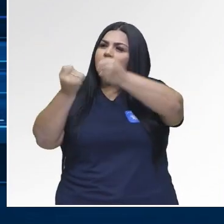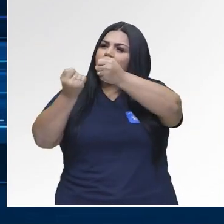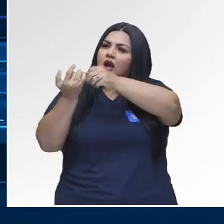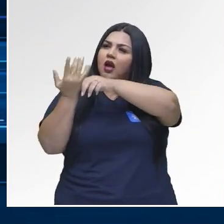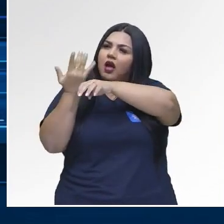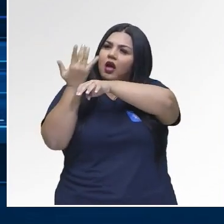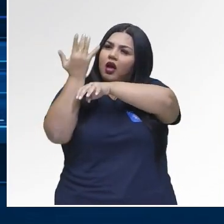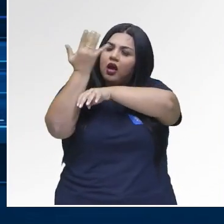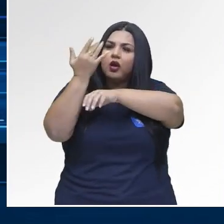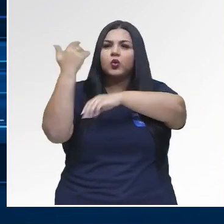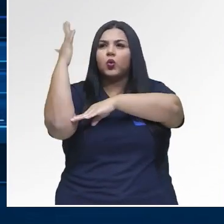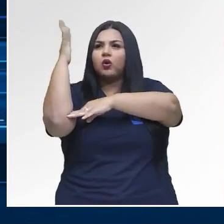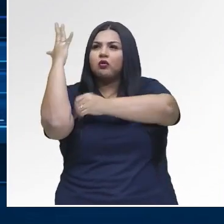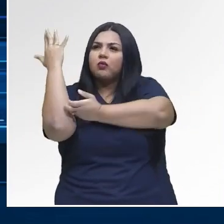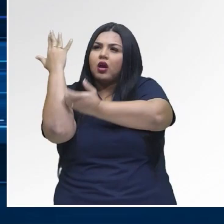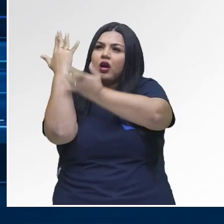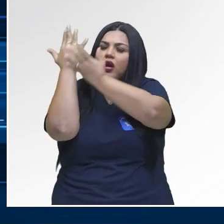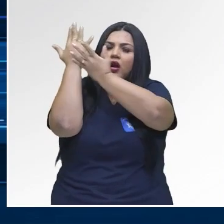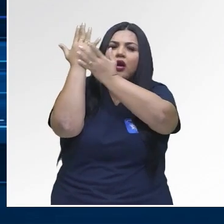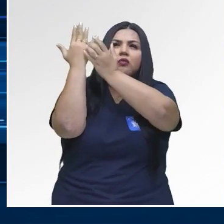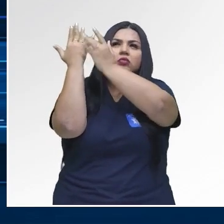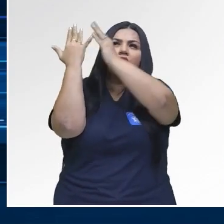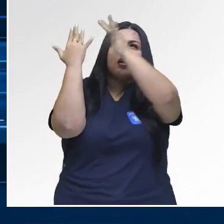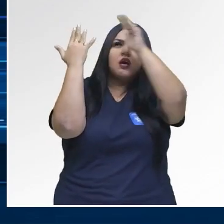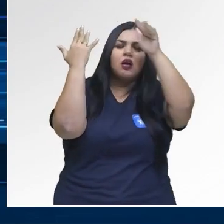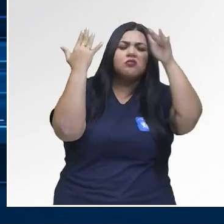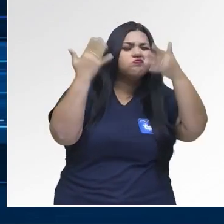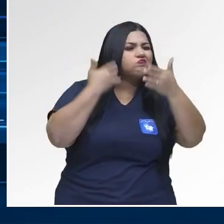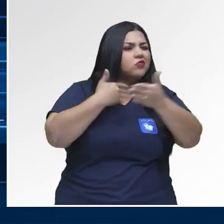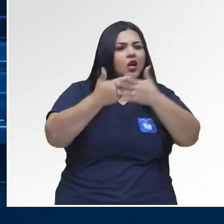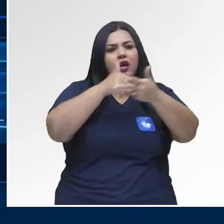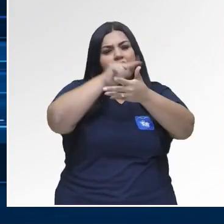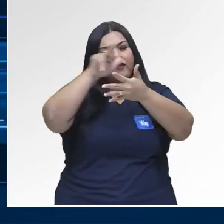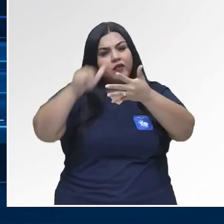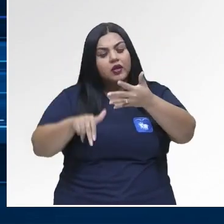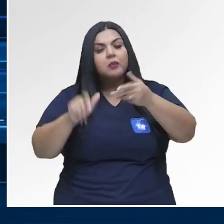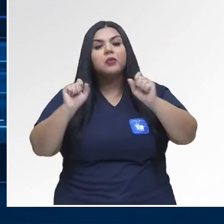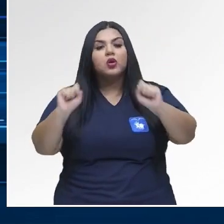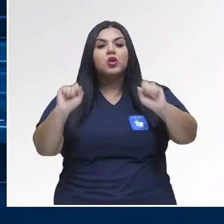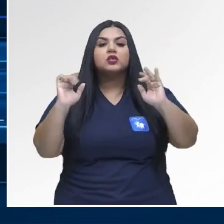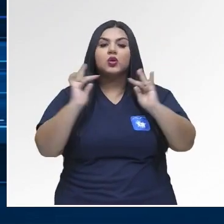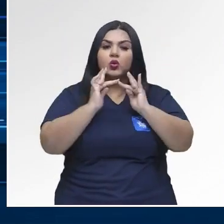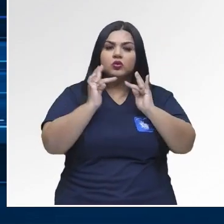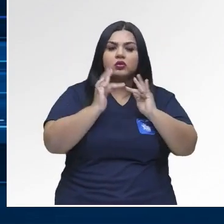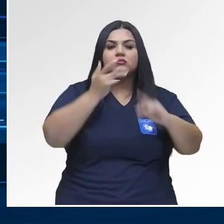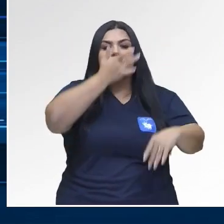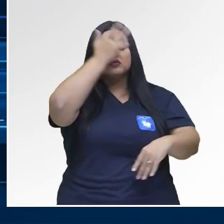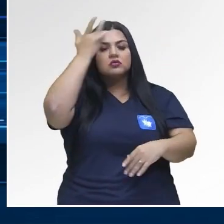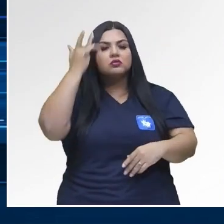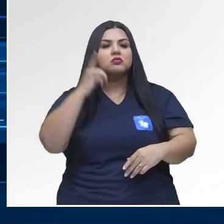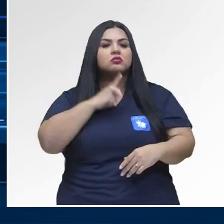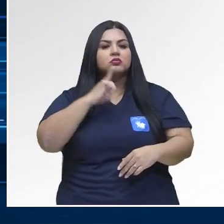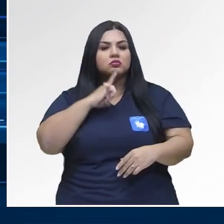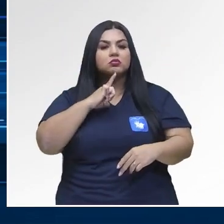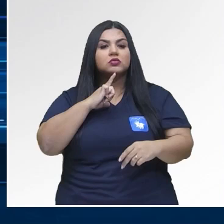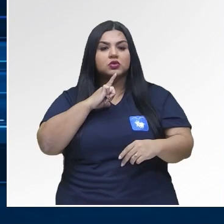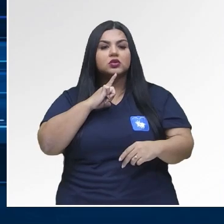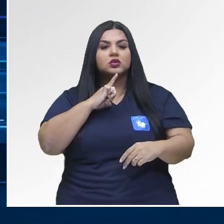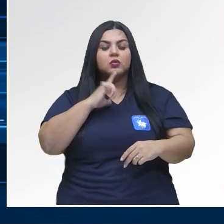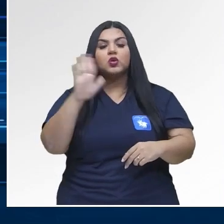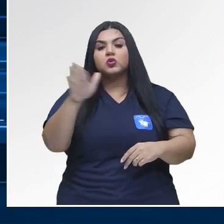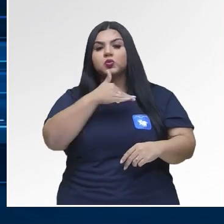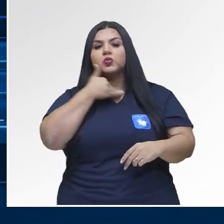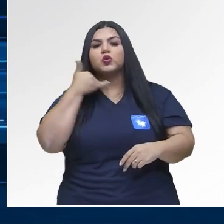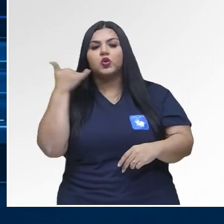de queimadas, fumaças em geral de lenha, né, de queima de lenha, o que pode acontecer é que ela pode morrer